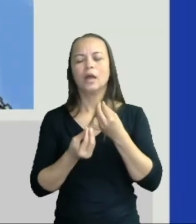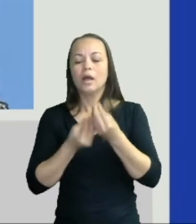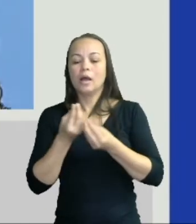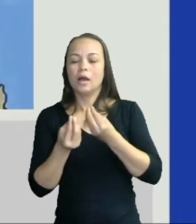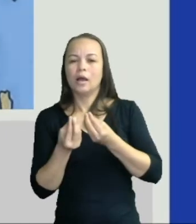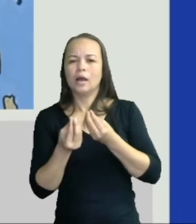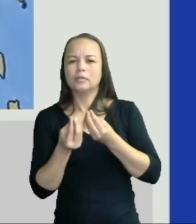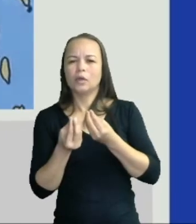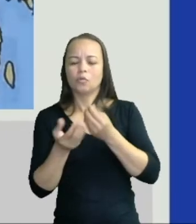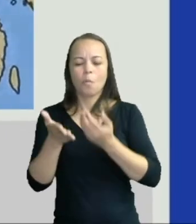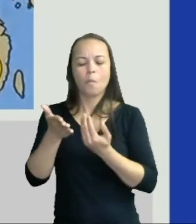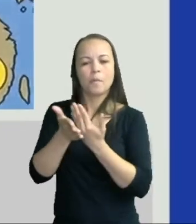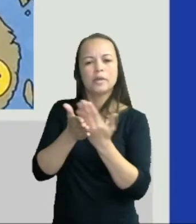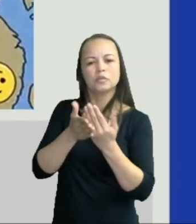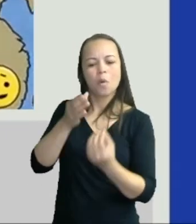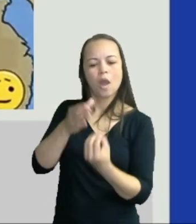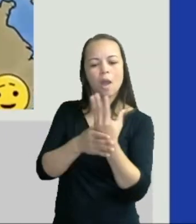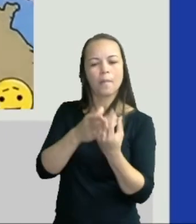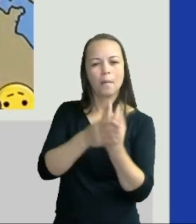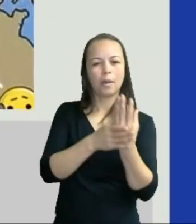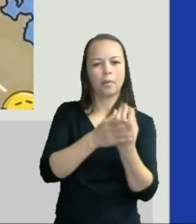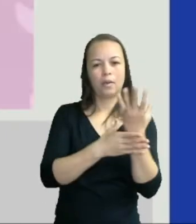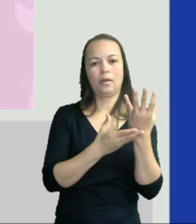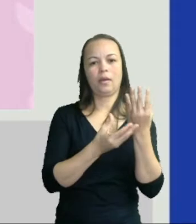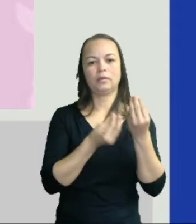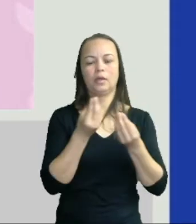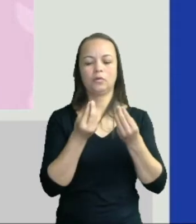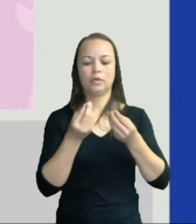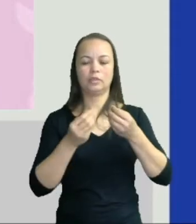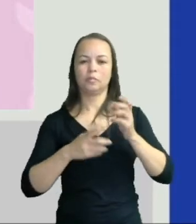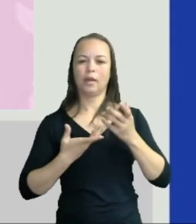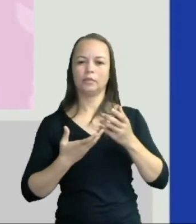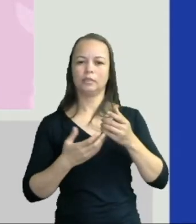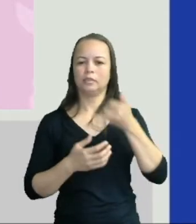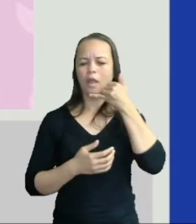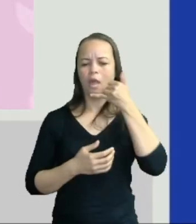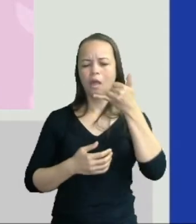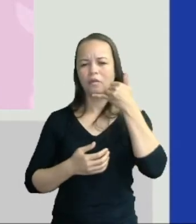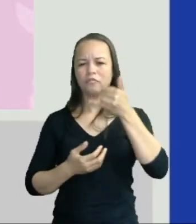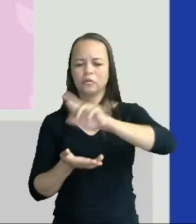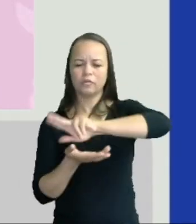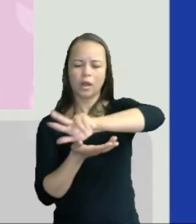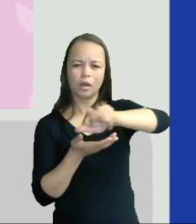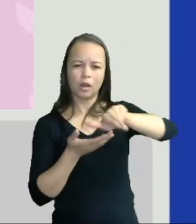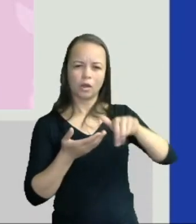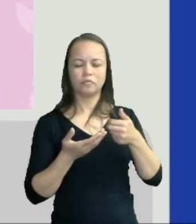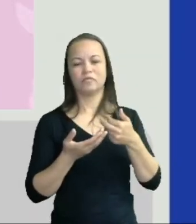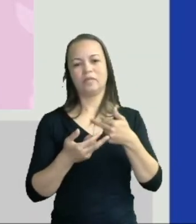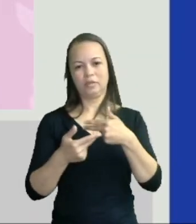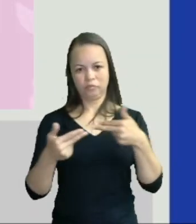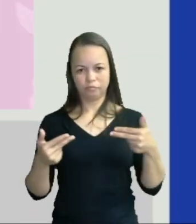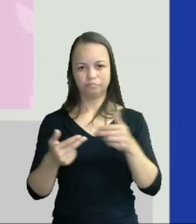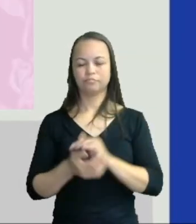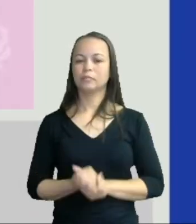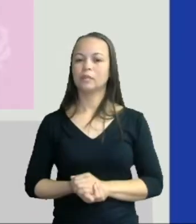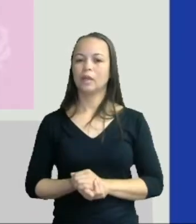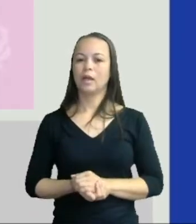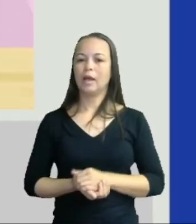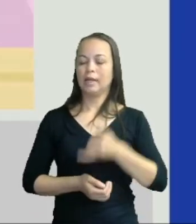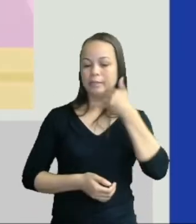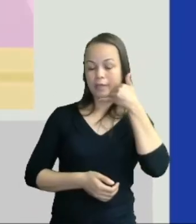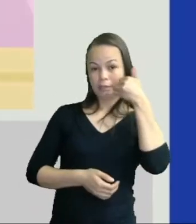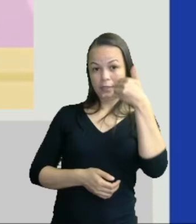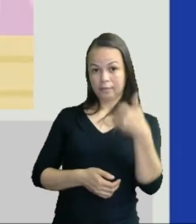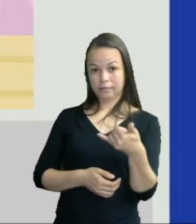ele. Atualmente, no Brasil, o telefone é acessível à maioria da população. Os celulares começaram a